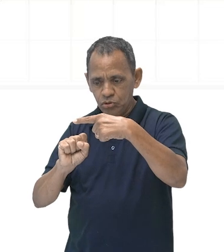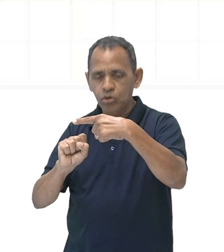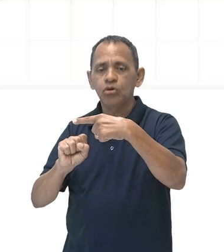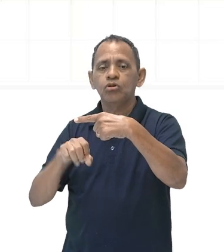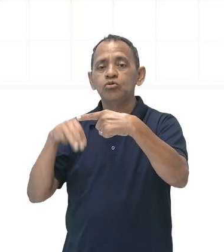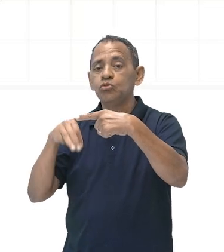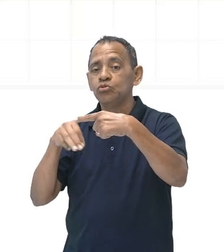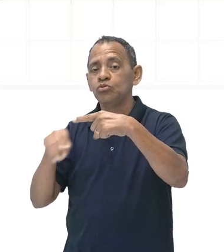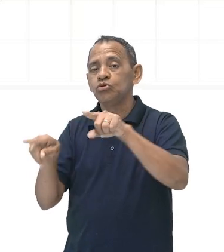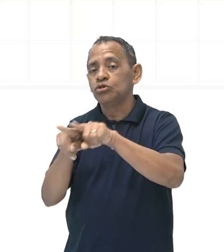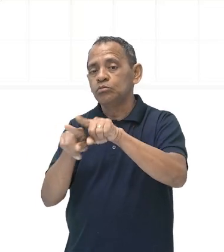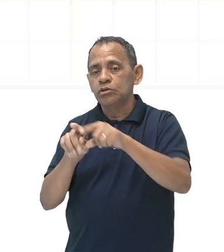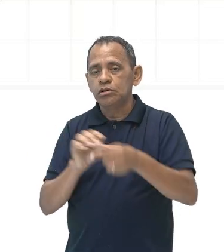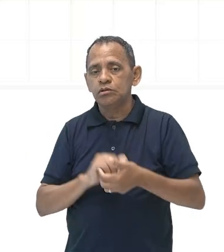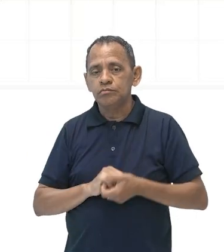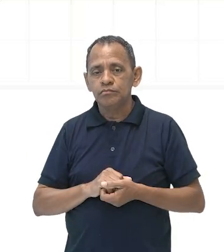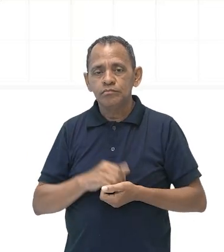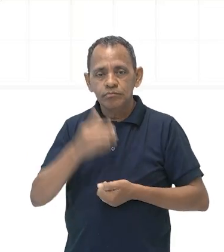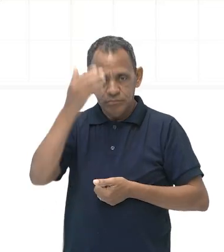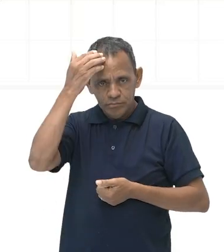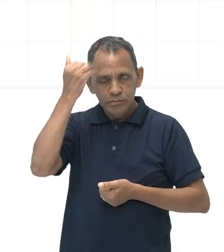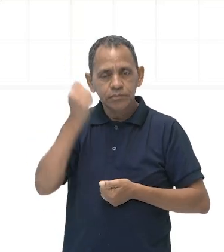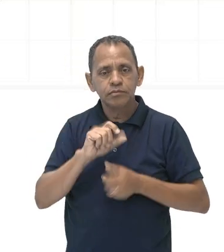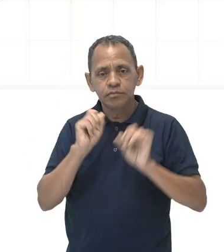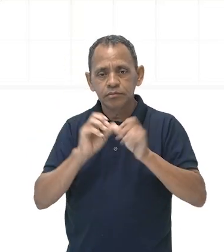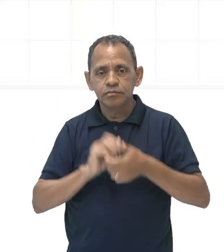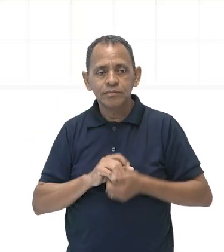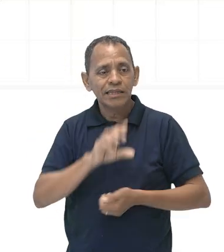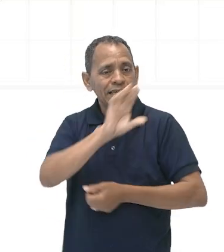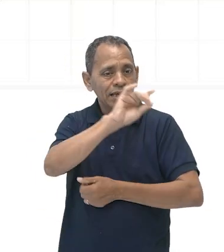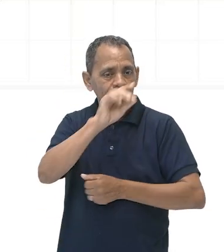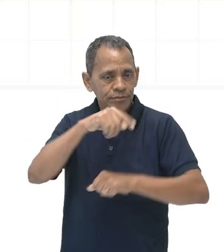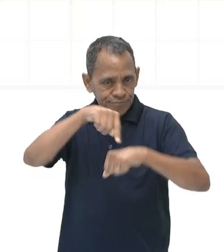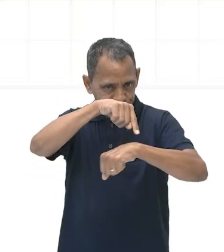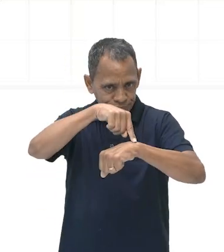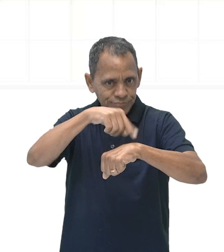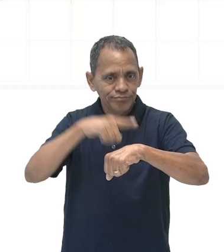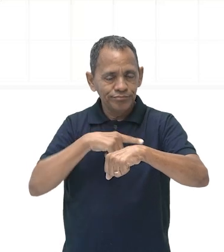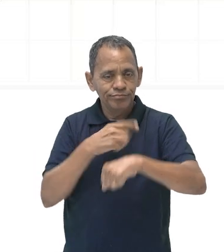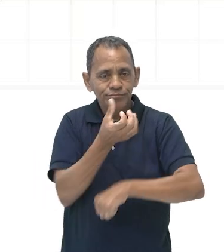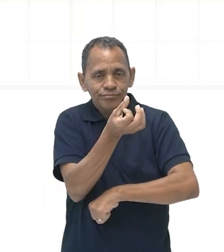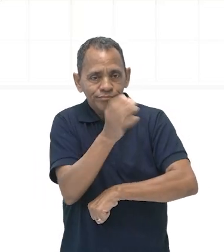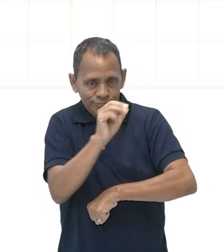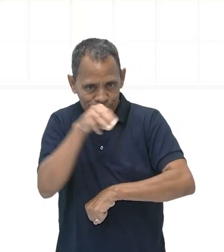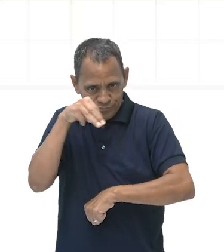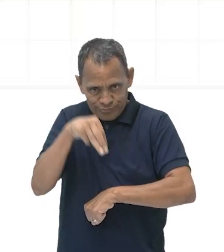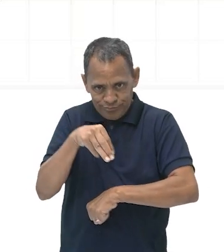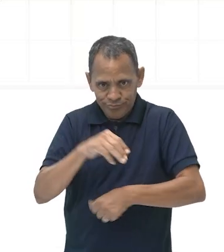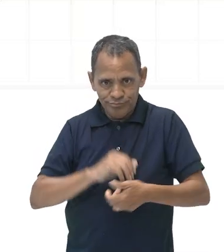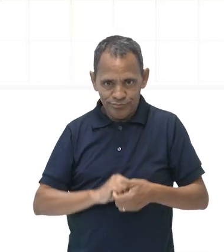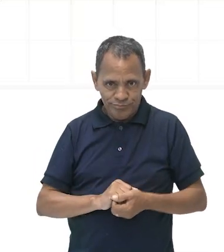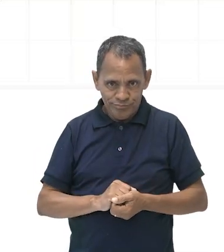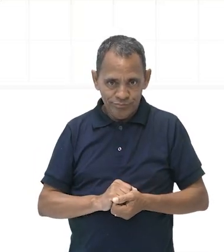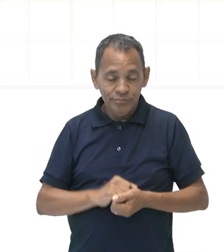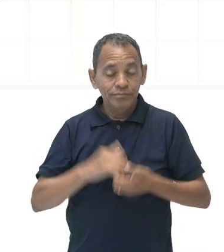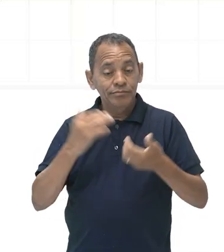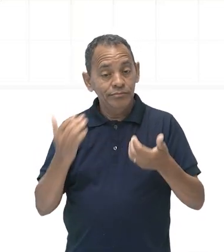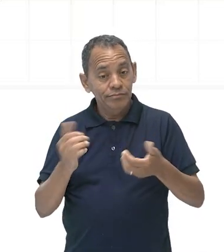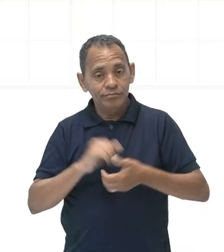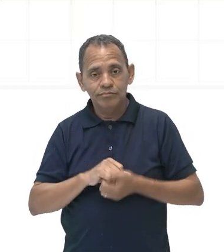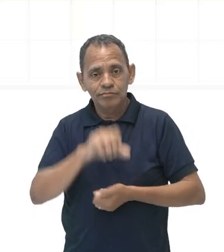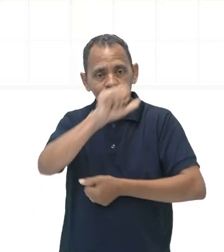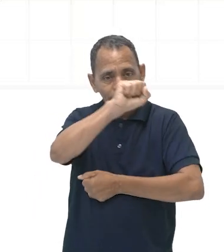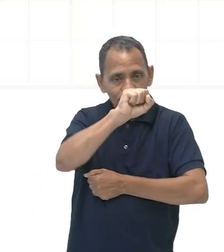minutos. Então, eu sei que cada hora tem 60 minutos, né? Então,